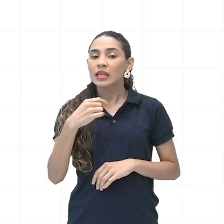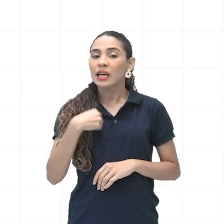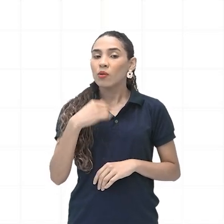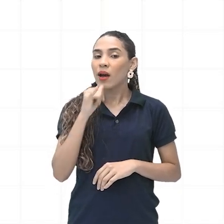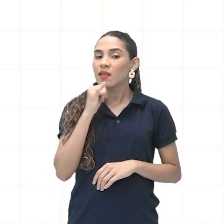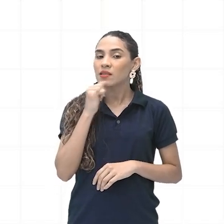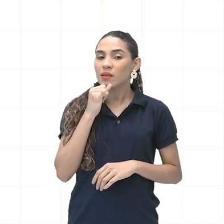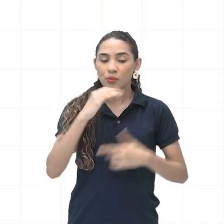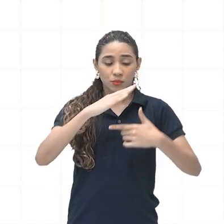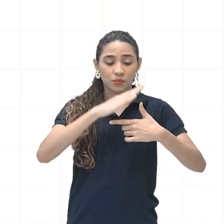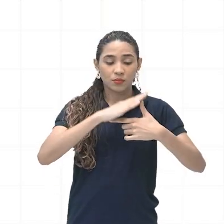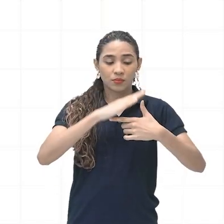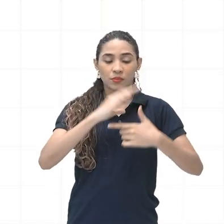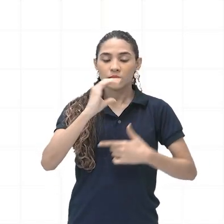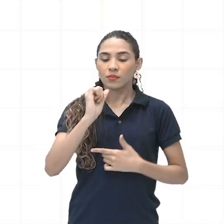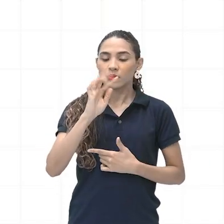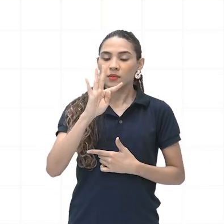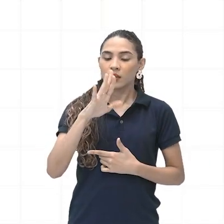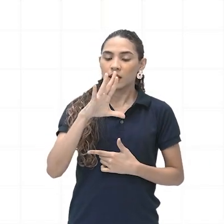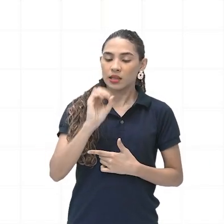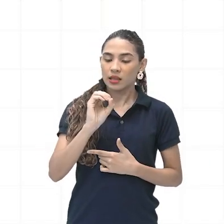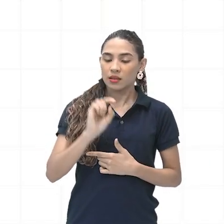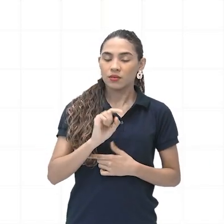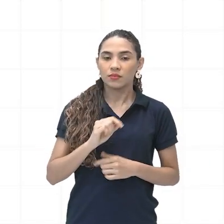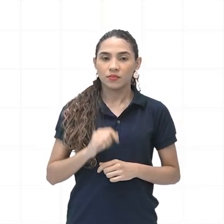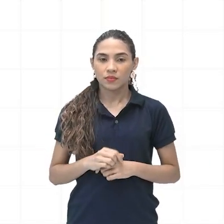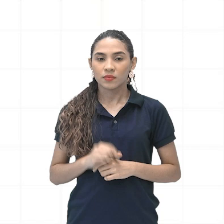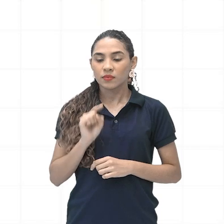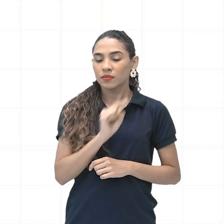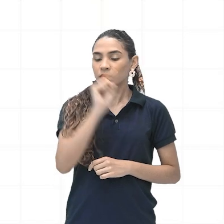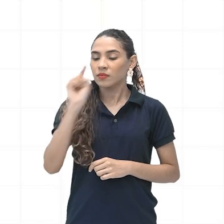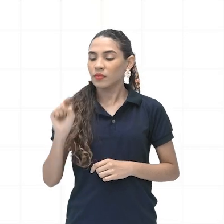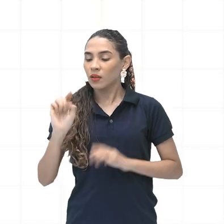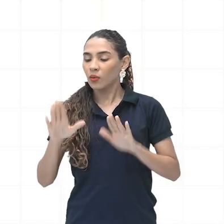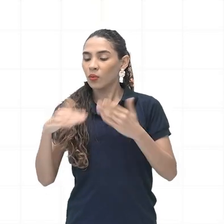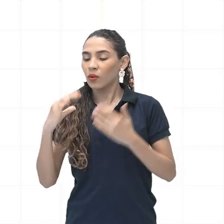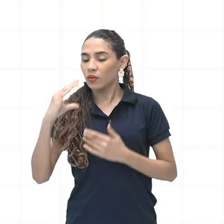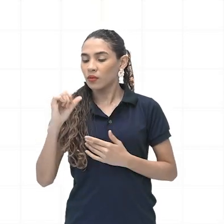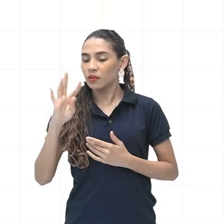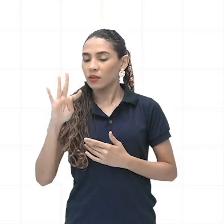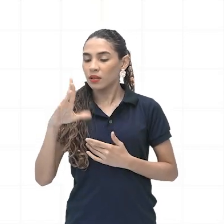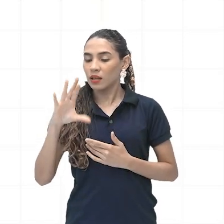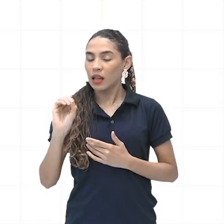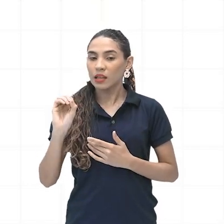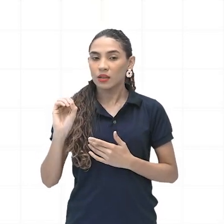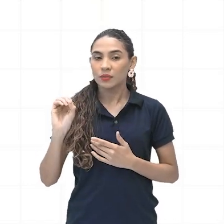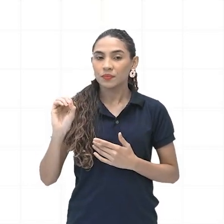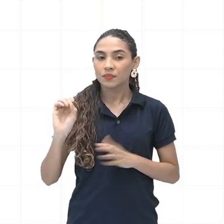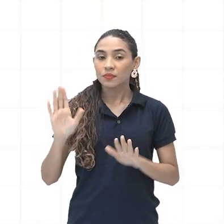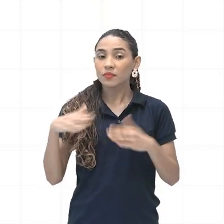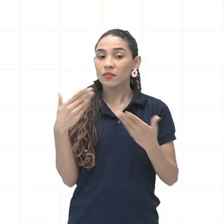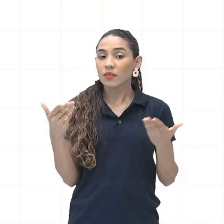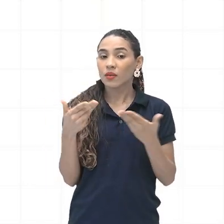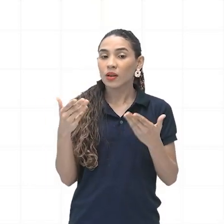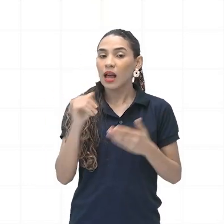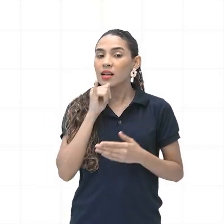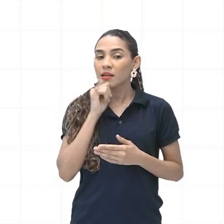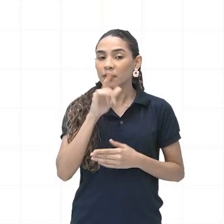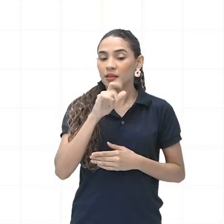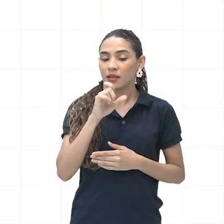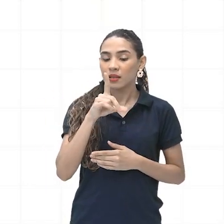cateto, certo? Esse cateto vai estar para qual cateto? Vamos trabalhar agora com